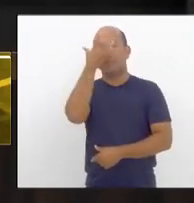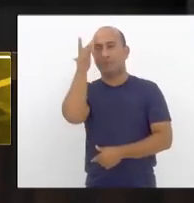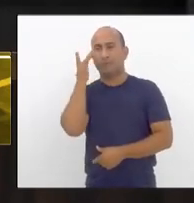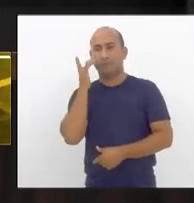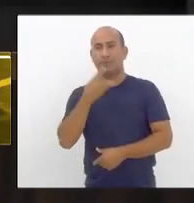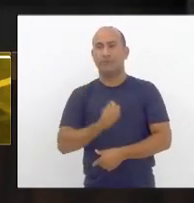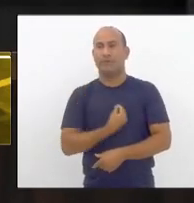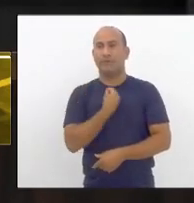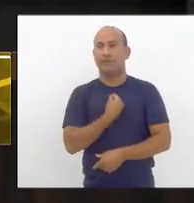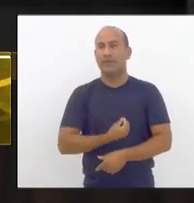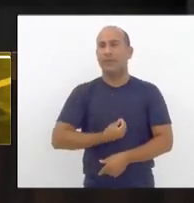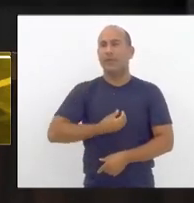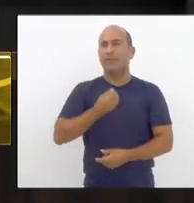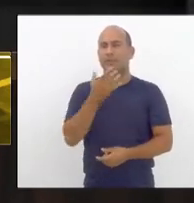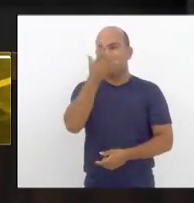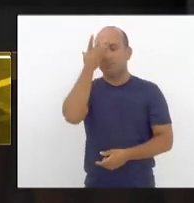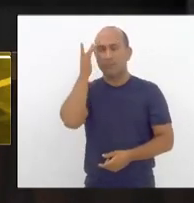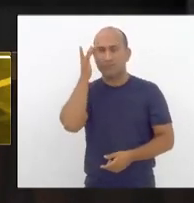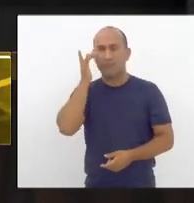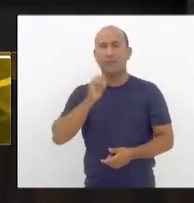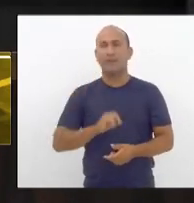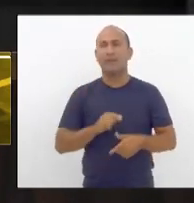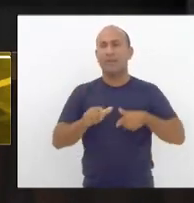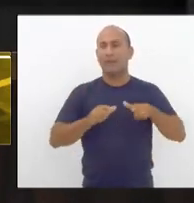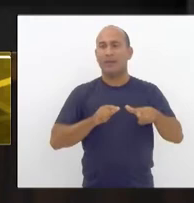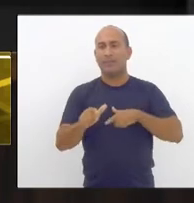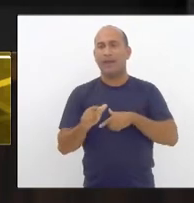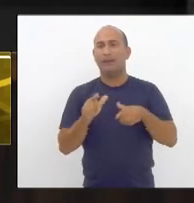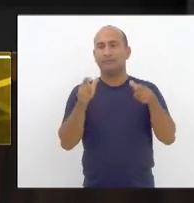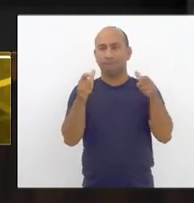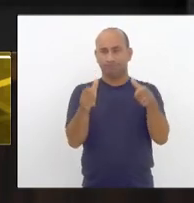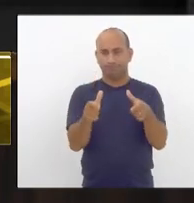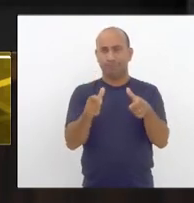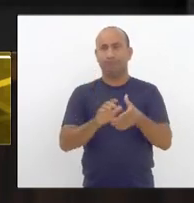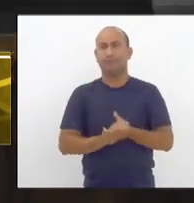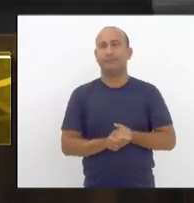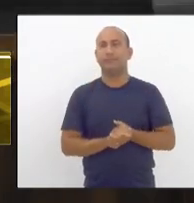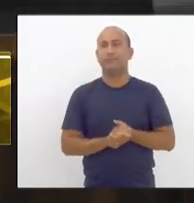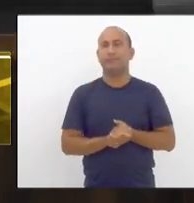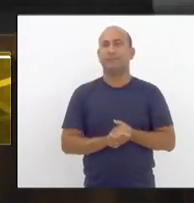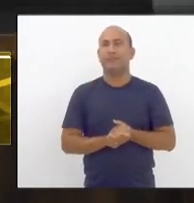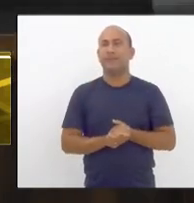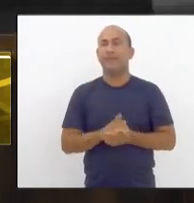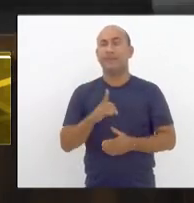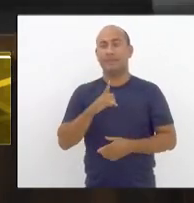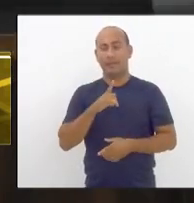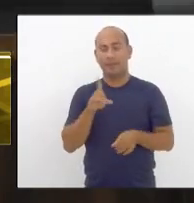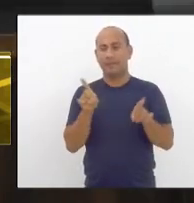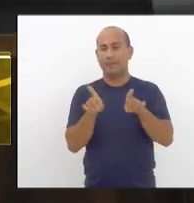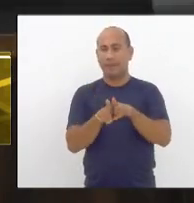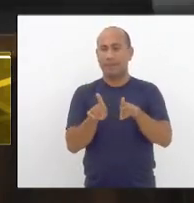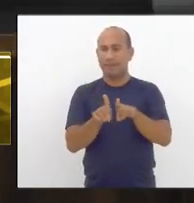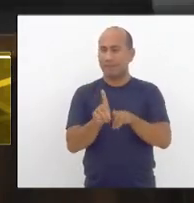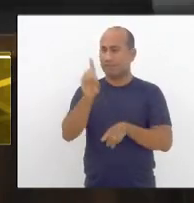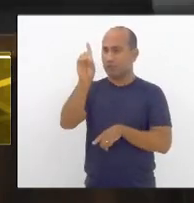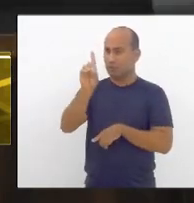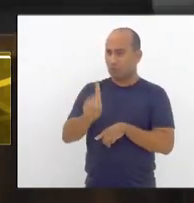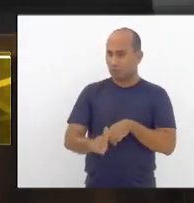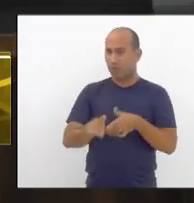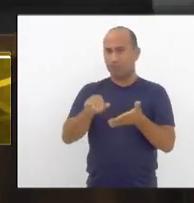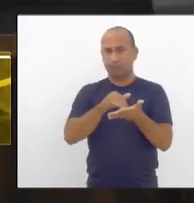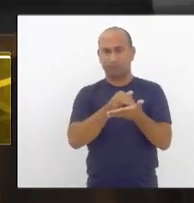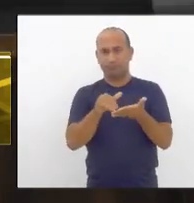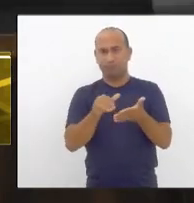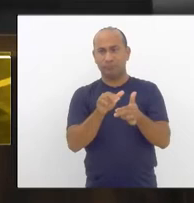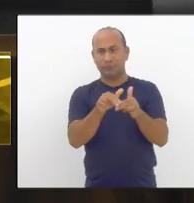e para milhares de pessoas que trabalham no setor Além disso também é diretor executivo da